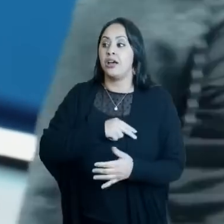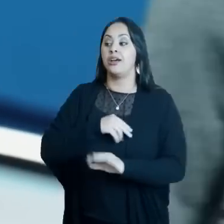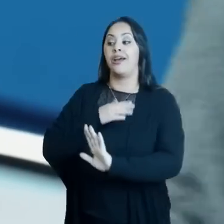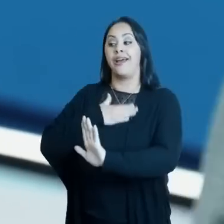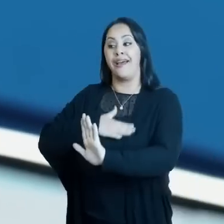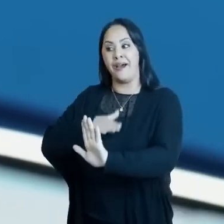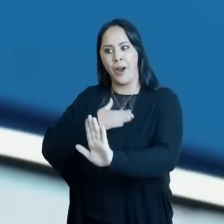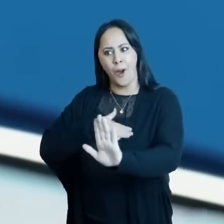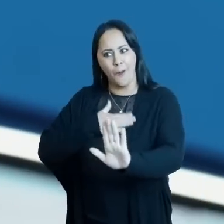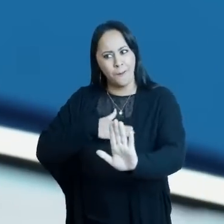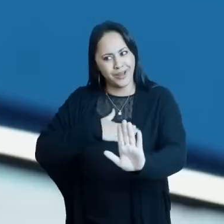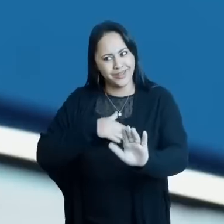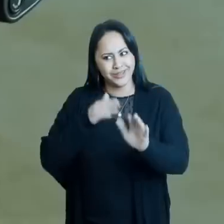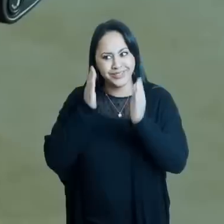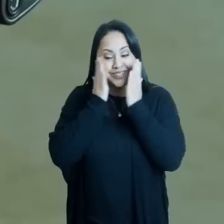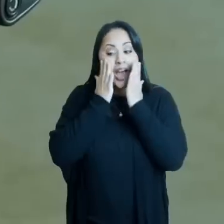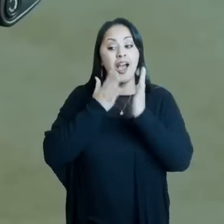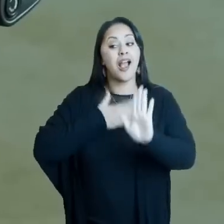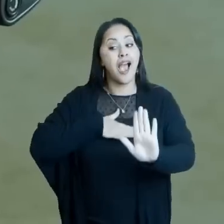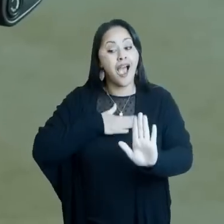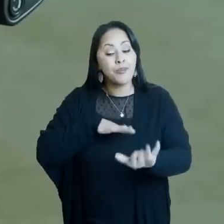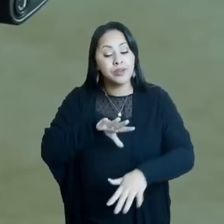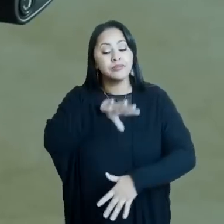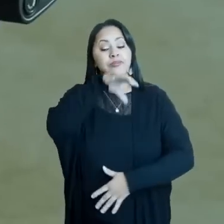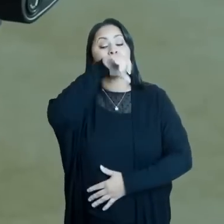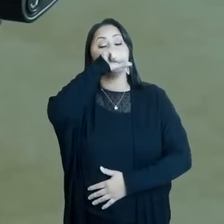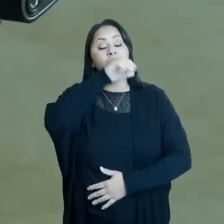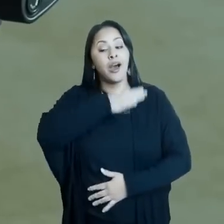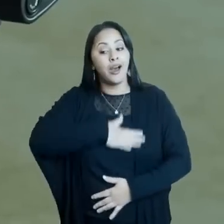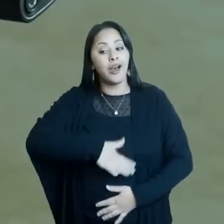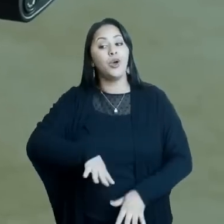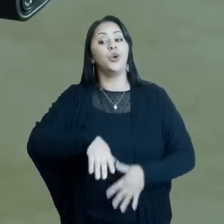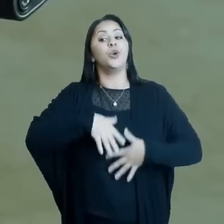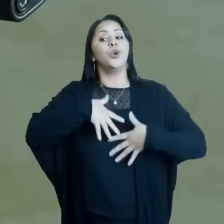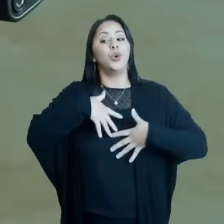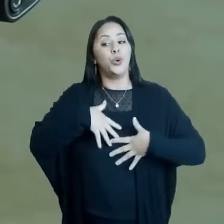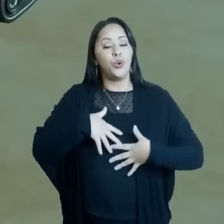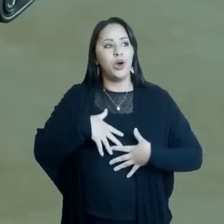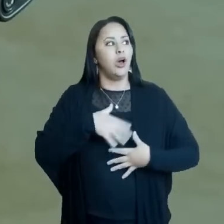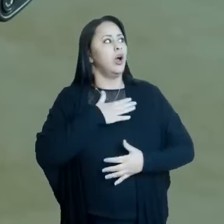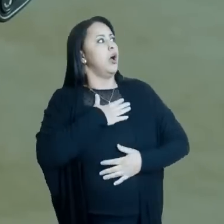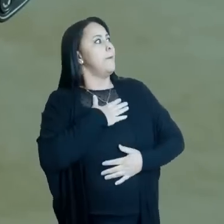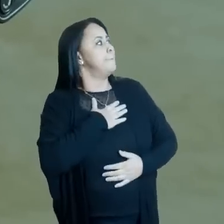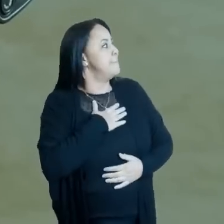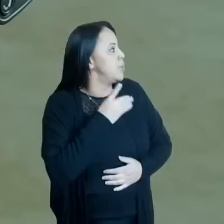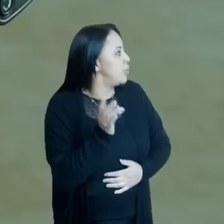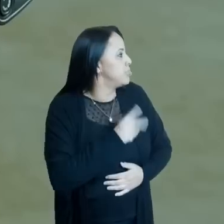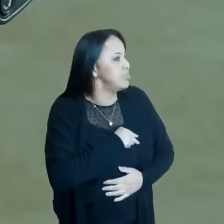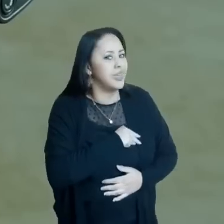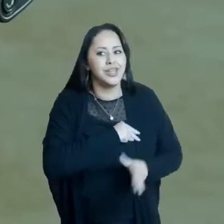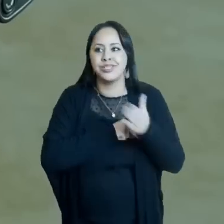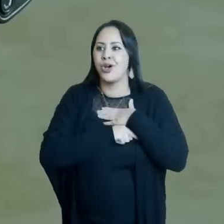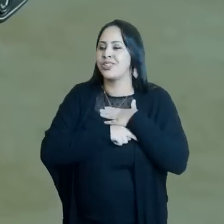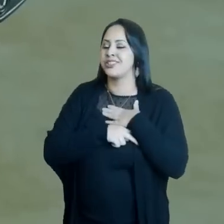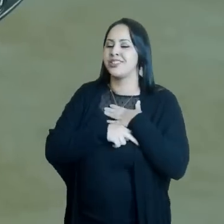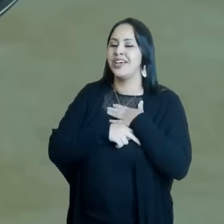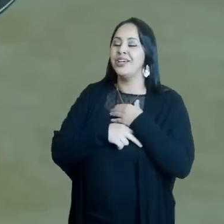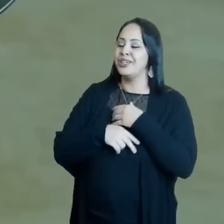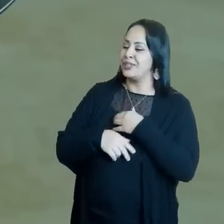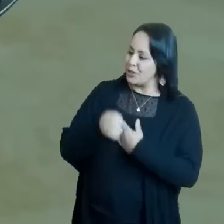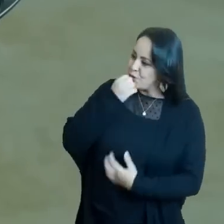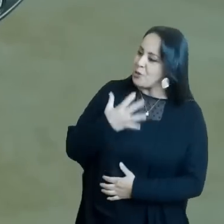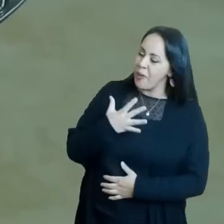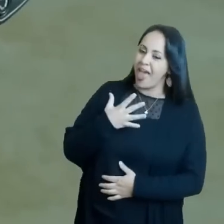Cuidado com os palavrão, é calma, respira, respira. Gente, não acredito. Meu Deus! Tudo bem? Meu... Qual é o seu